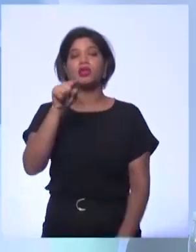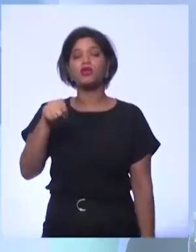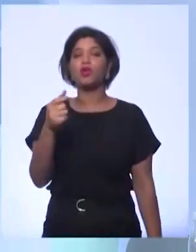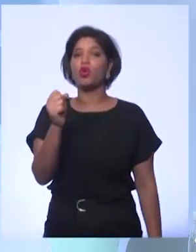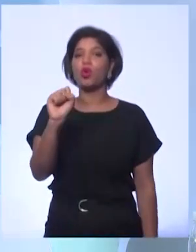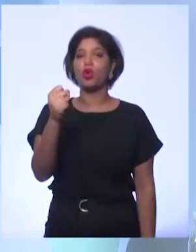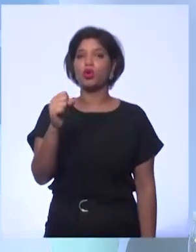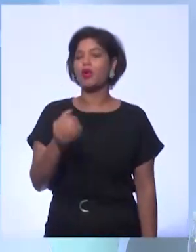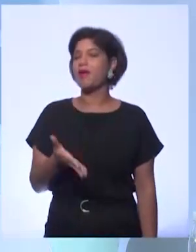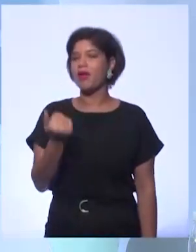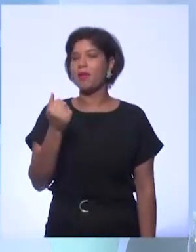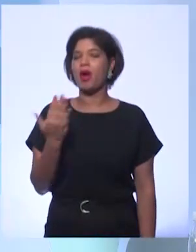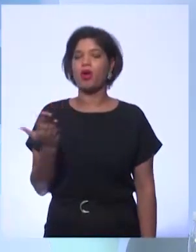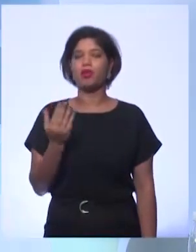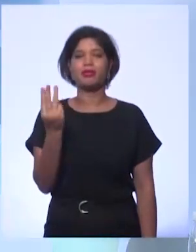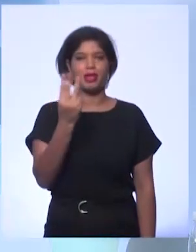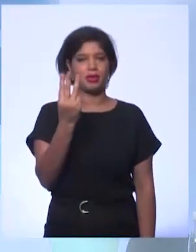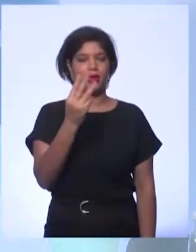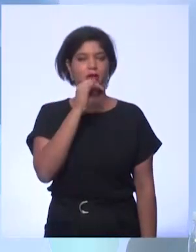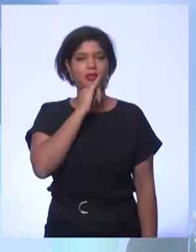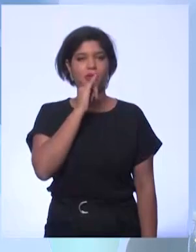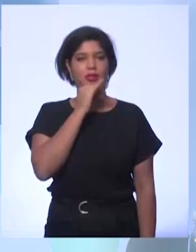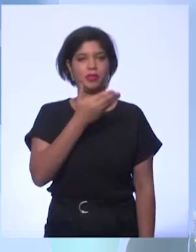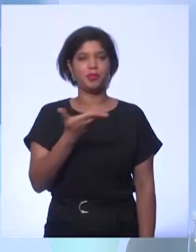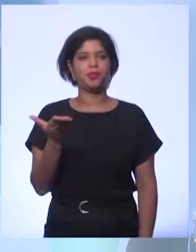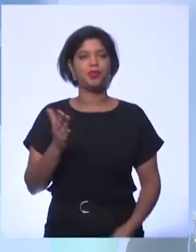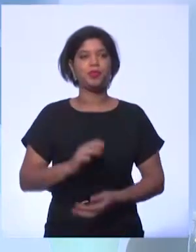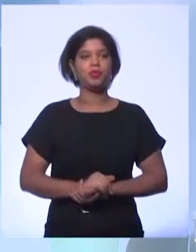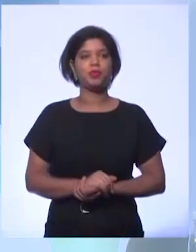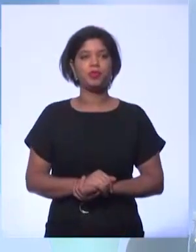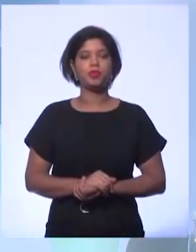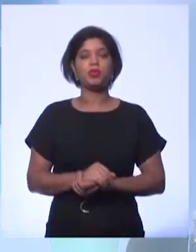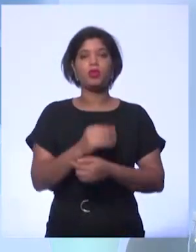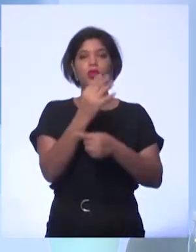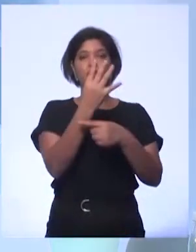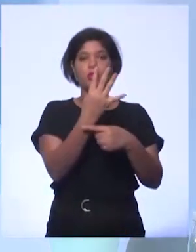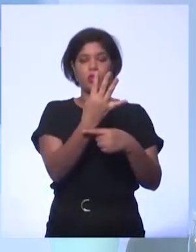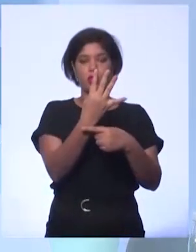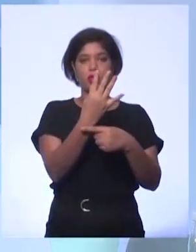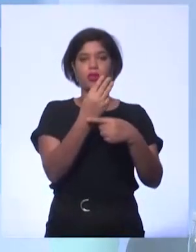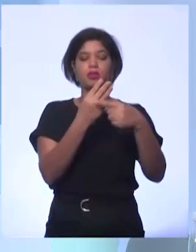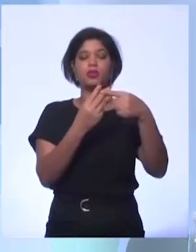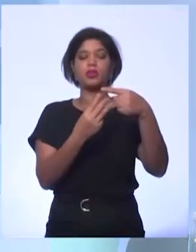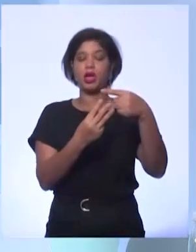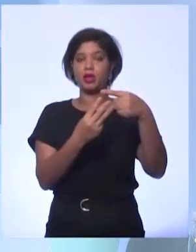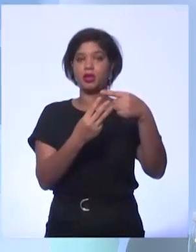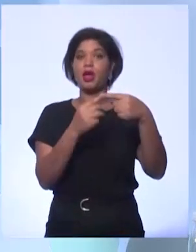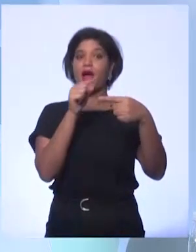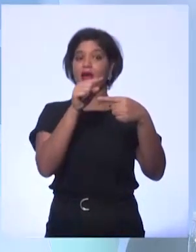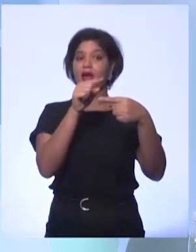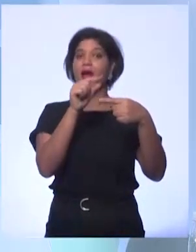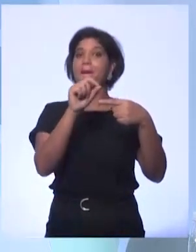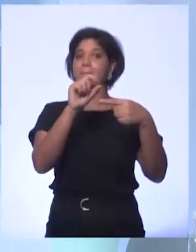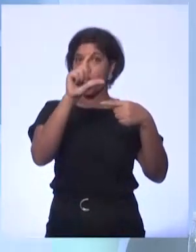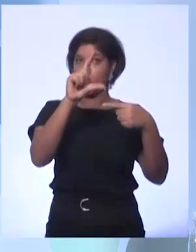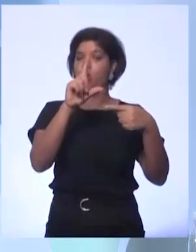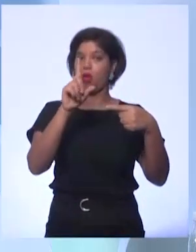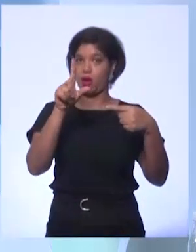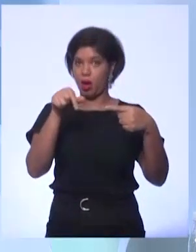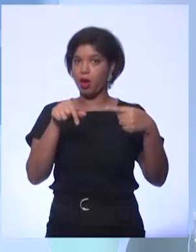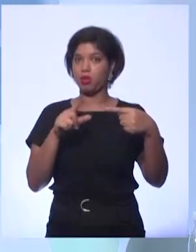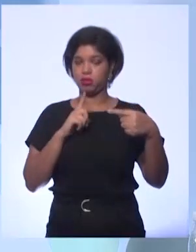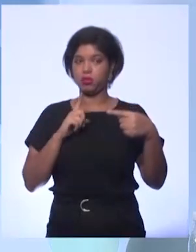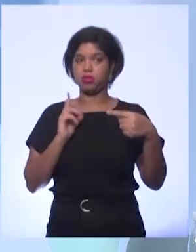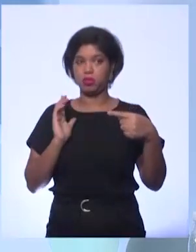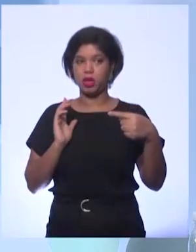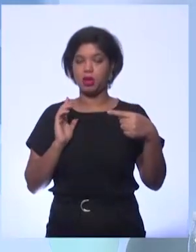7,8. Vamos ver o terceiro exemplo? Olha lá. 4 terços, o número 4, é maior que o número 3, não é? Como ele é maior